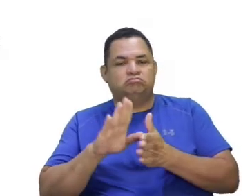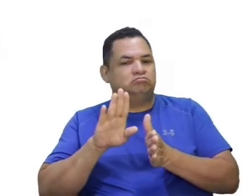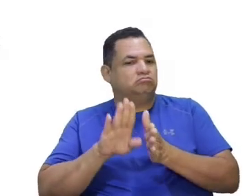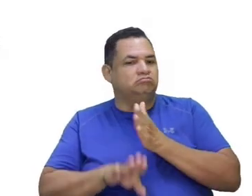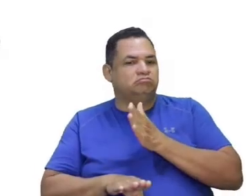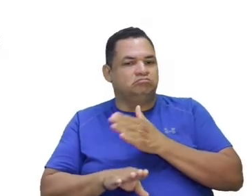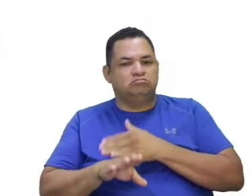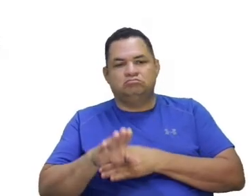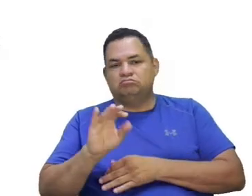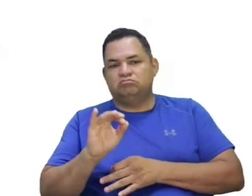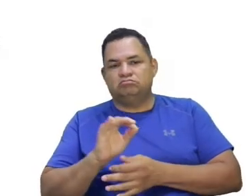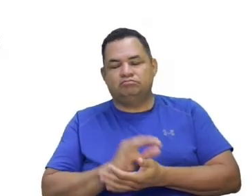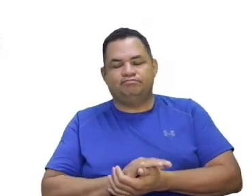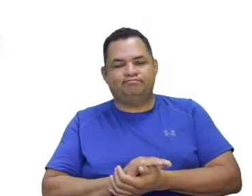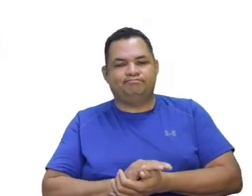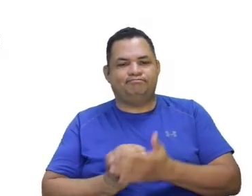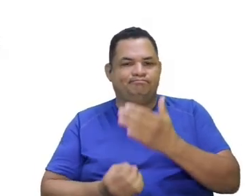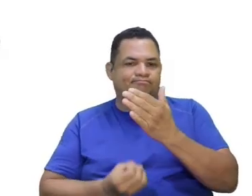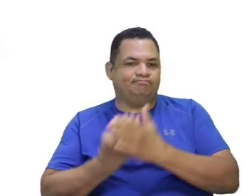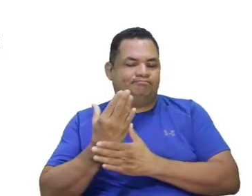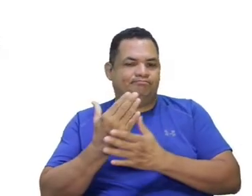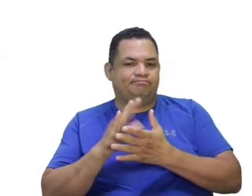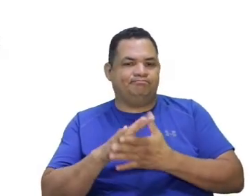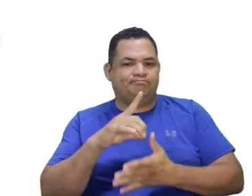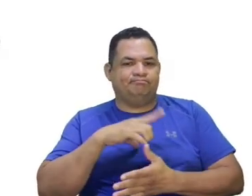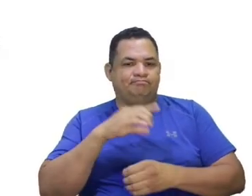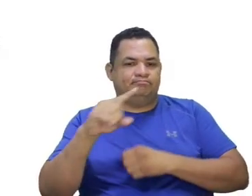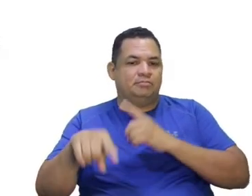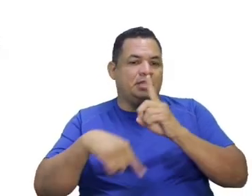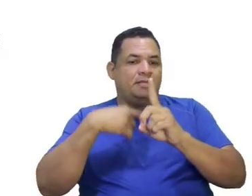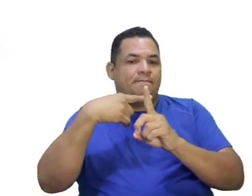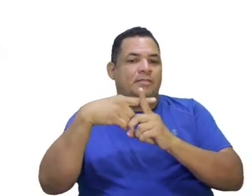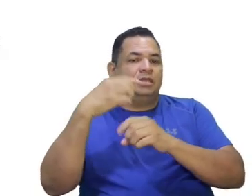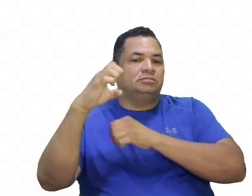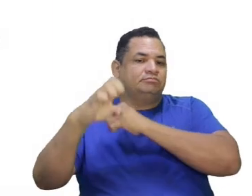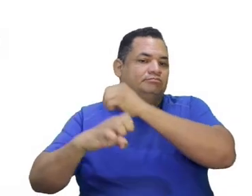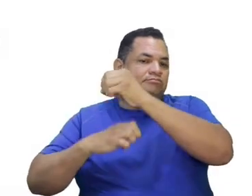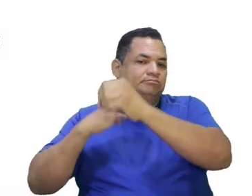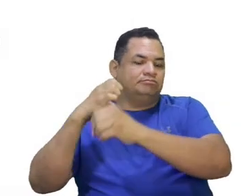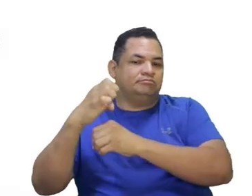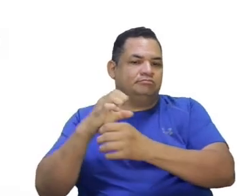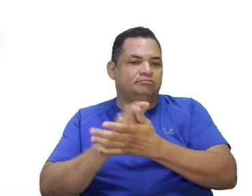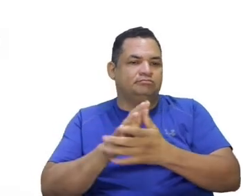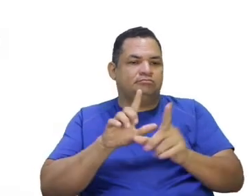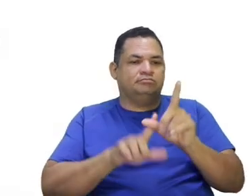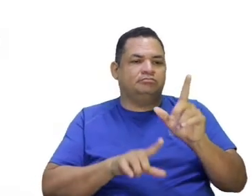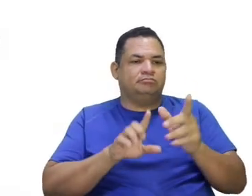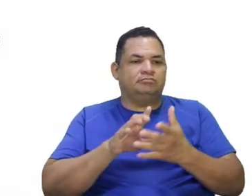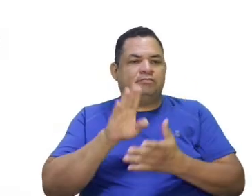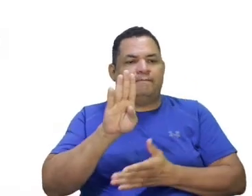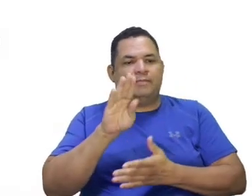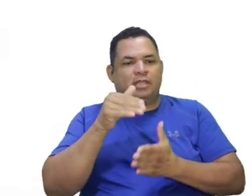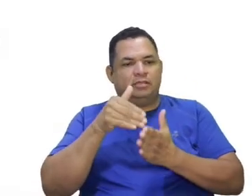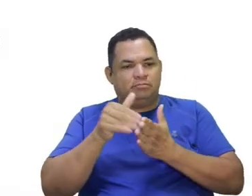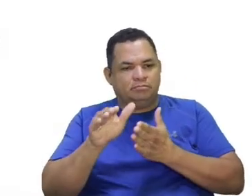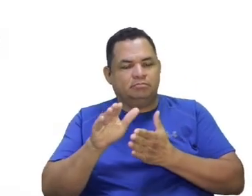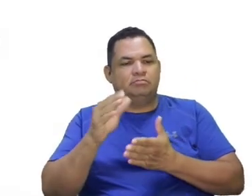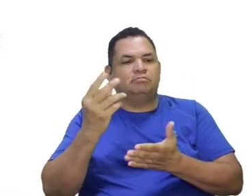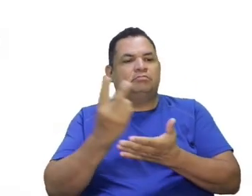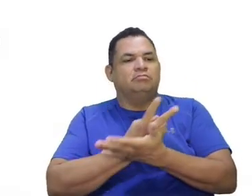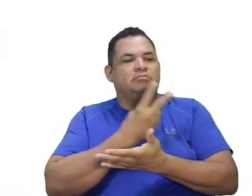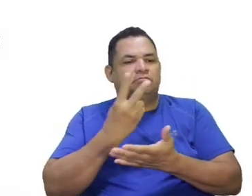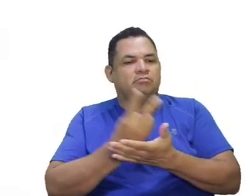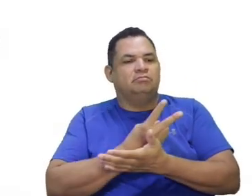menos elétrons que o seu átomo de origem. Ele vai ter mais elétrons. Então, a letra B também está errada.